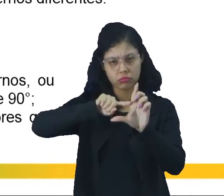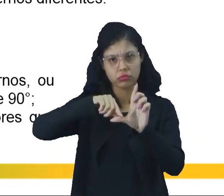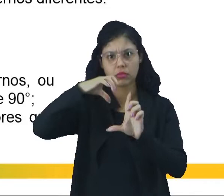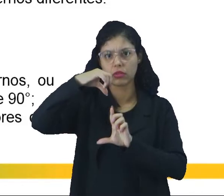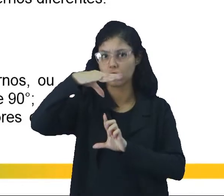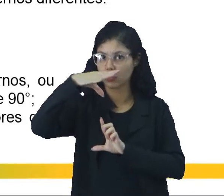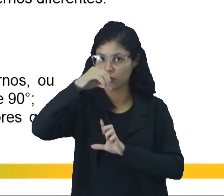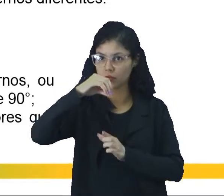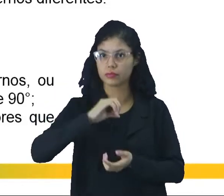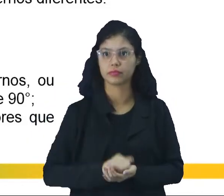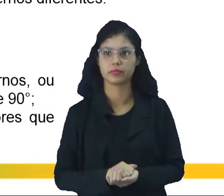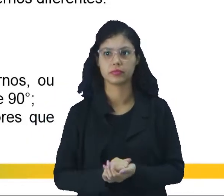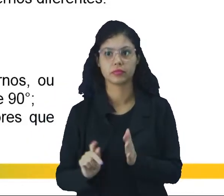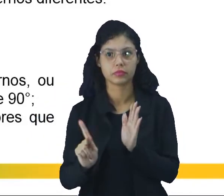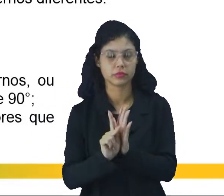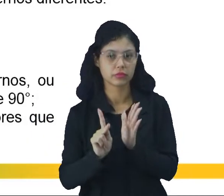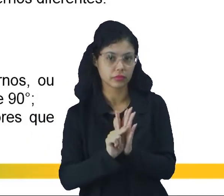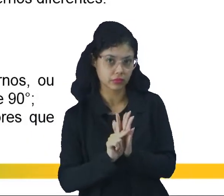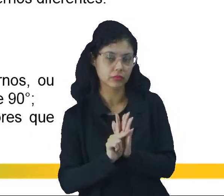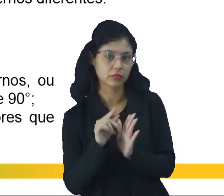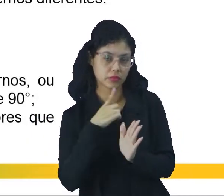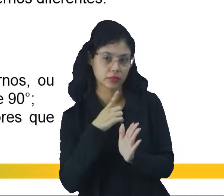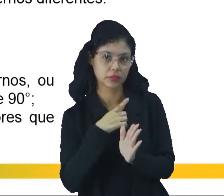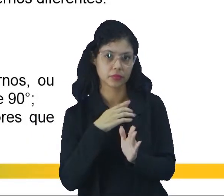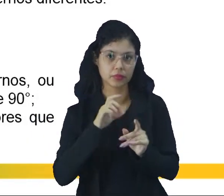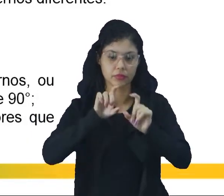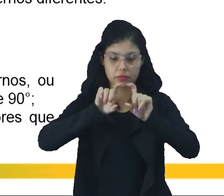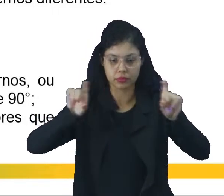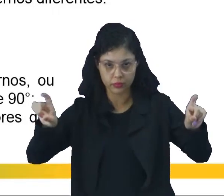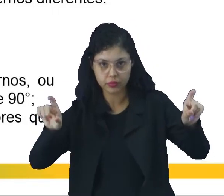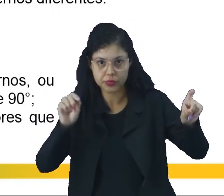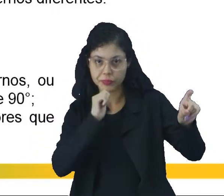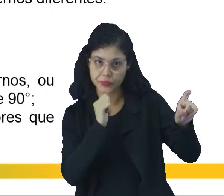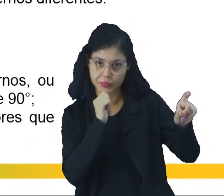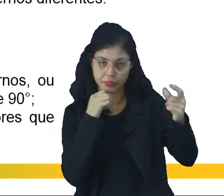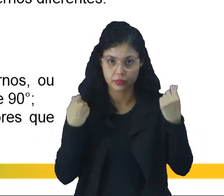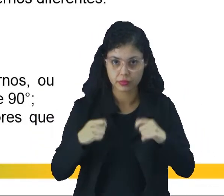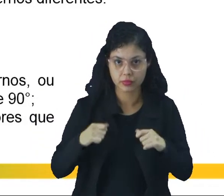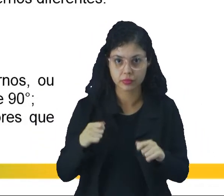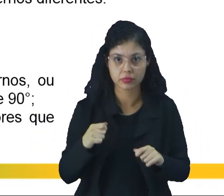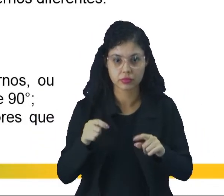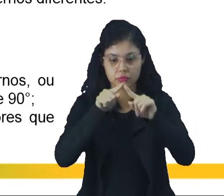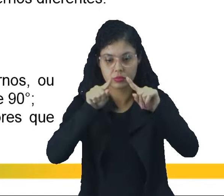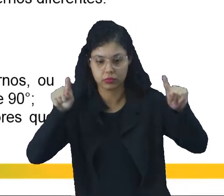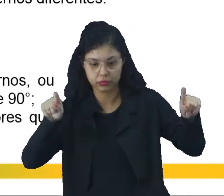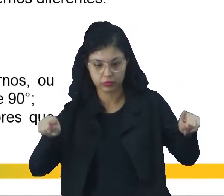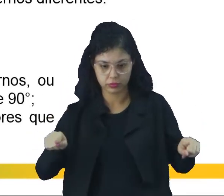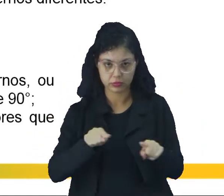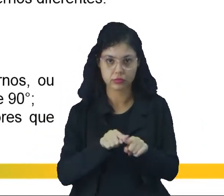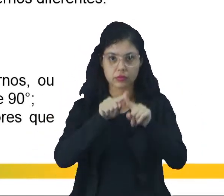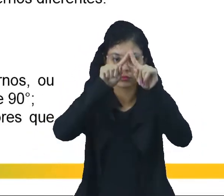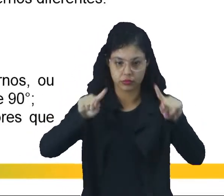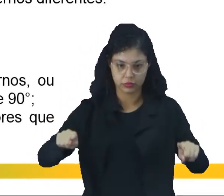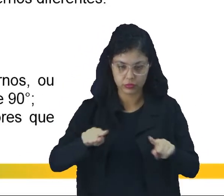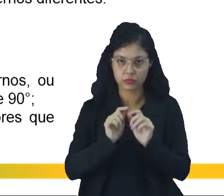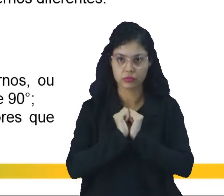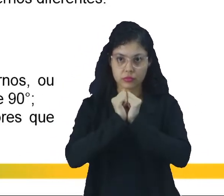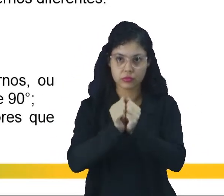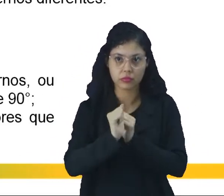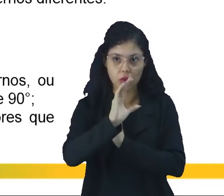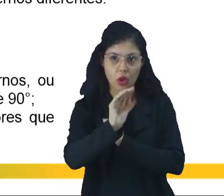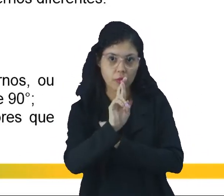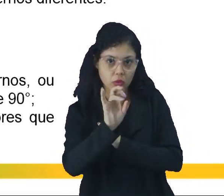Como aqui um ângulo de 90 graus chamado de ângulo reto, isso quer dizer que eu vou ter um triângulo retângulo. Tá? O